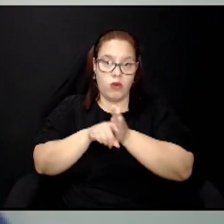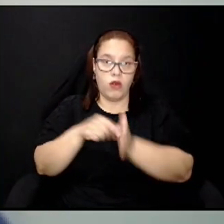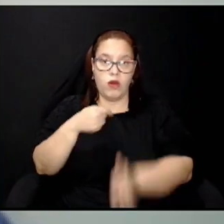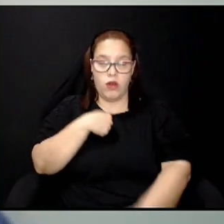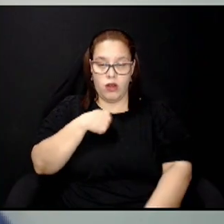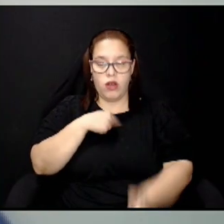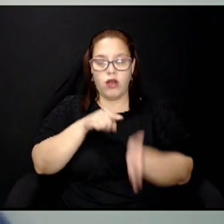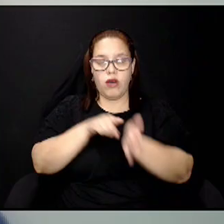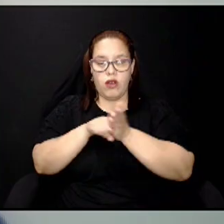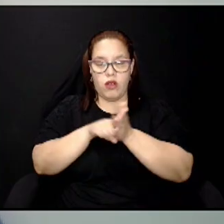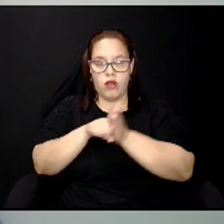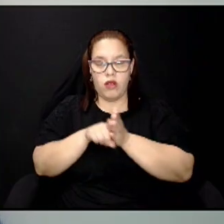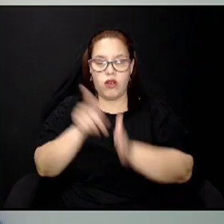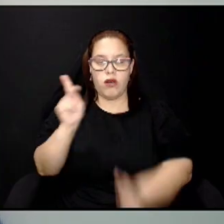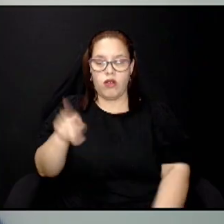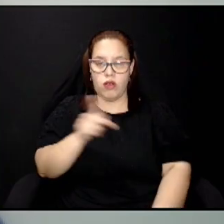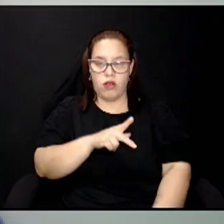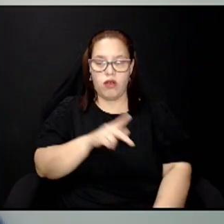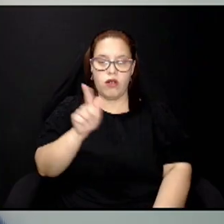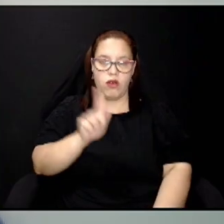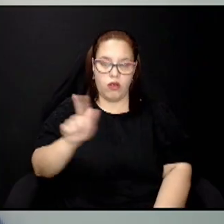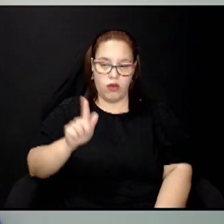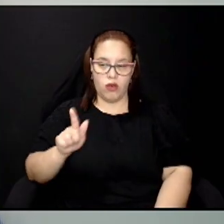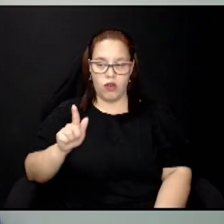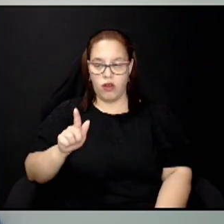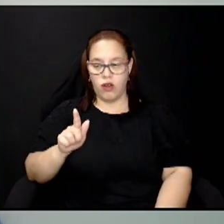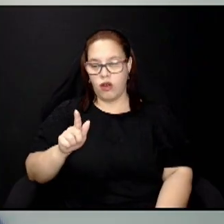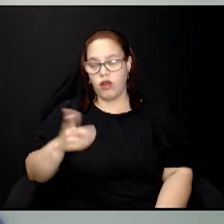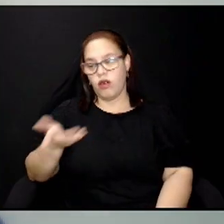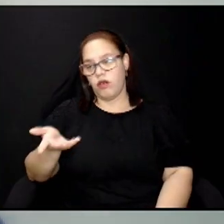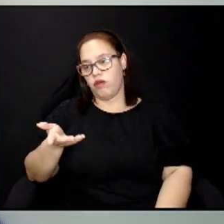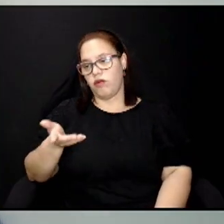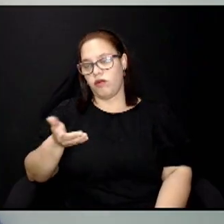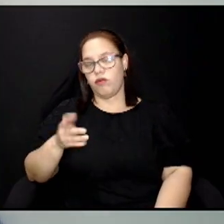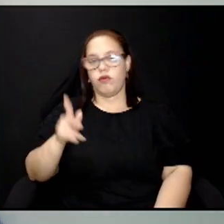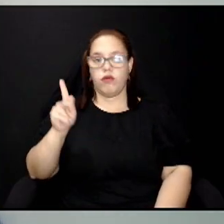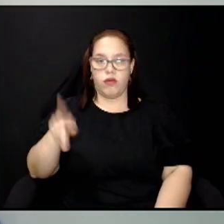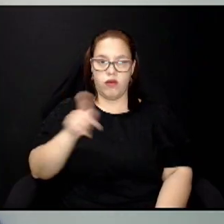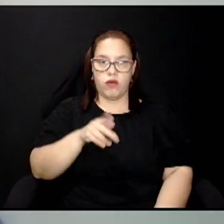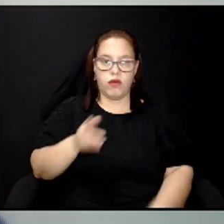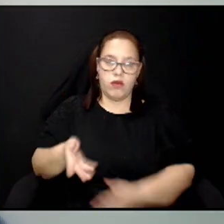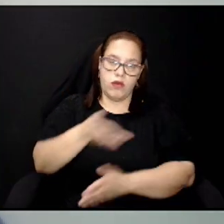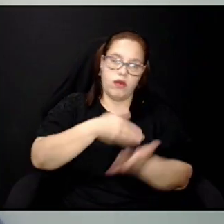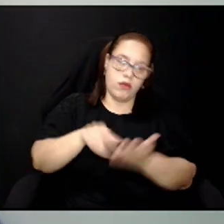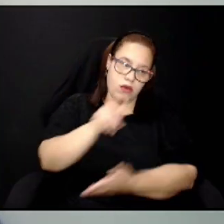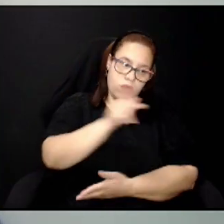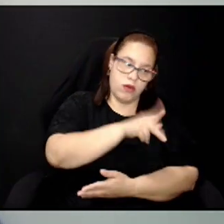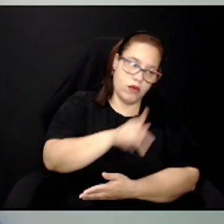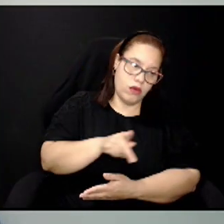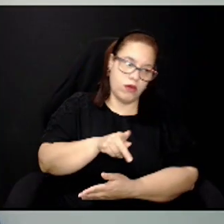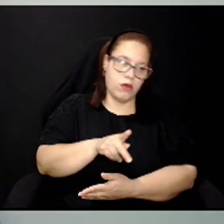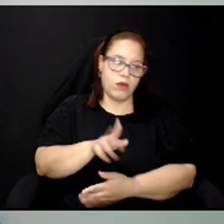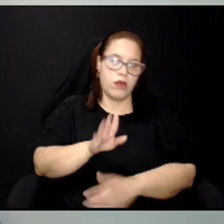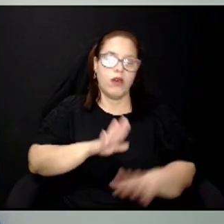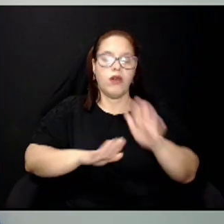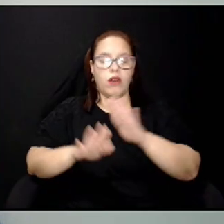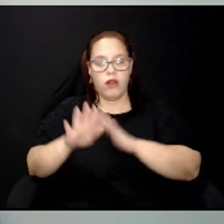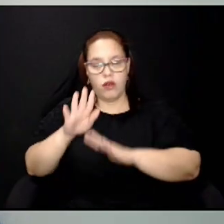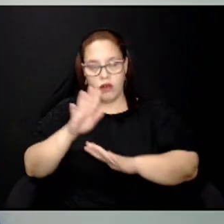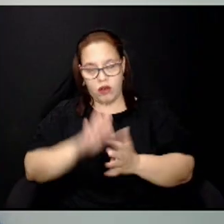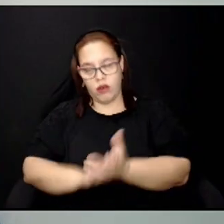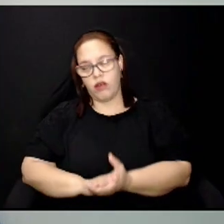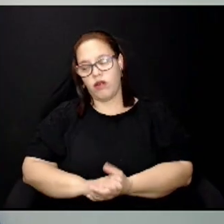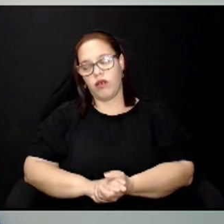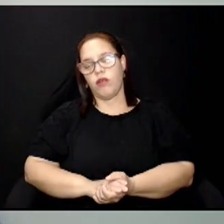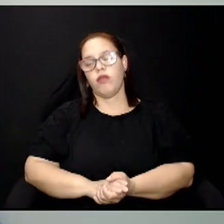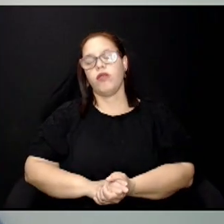sou professora de geografia, então é de professor para professor, e a gente tomou bastante esse cuidado de ser uma